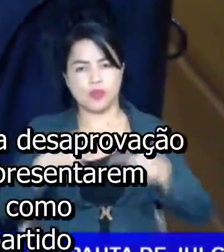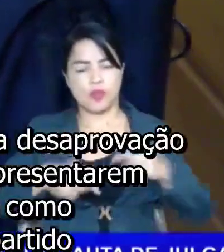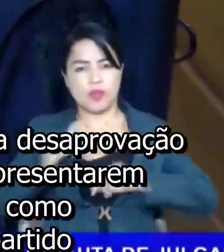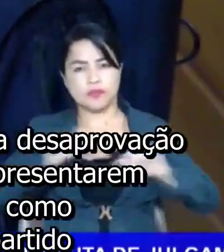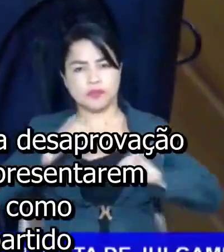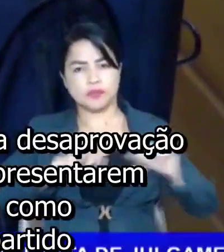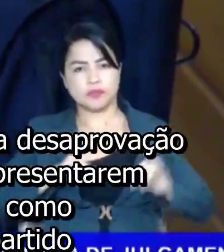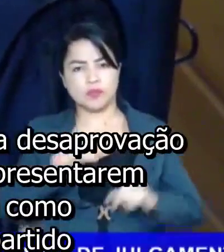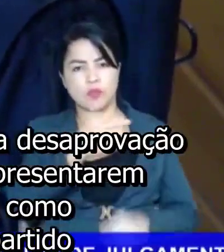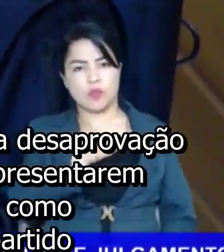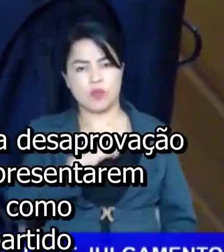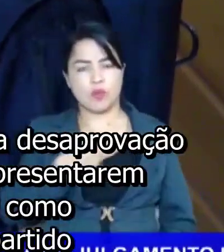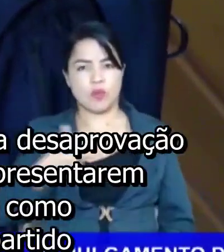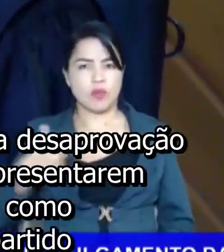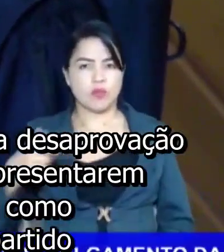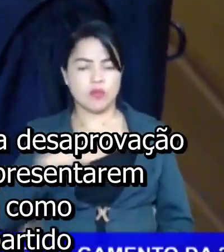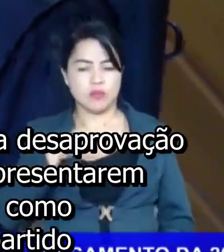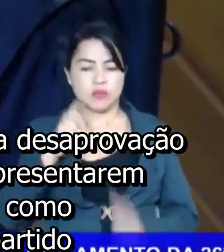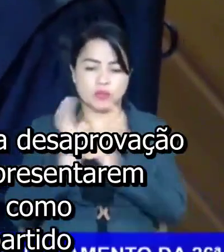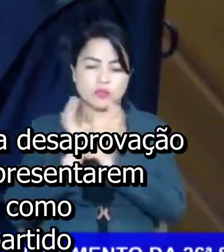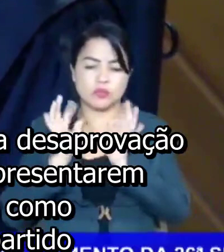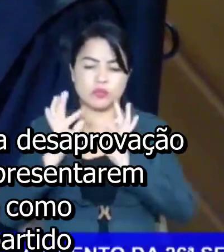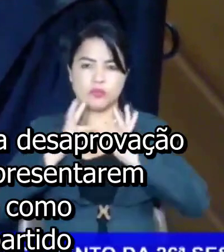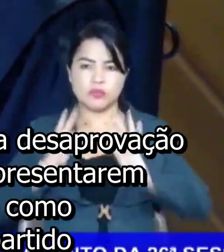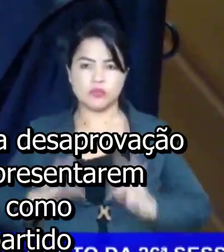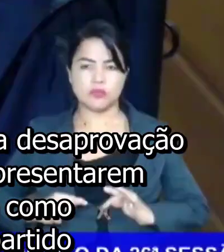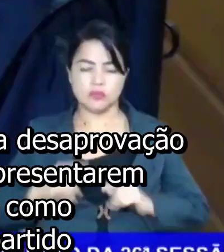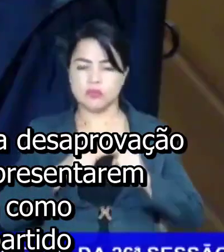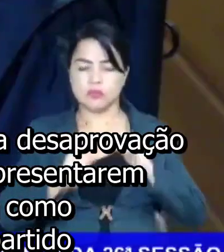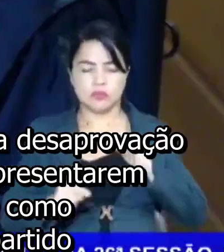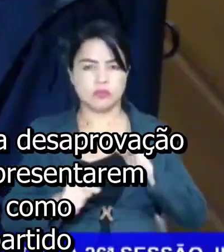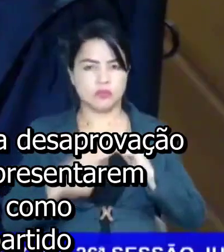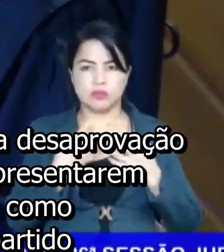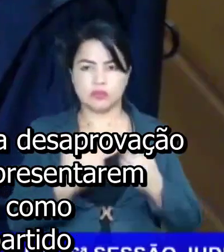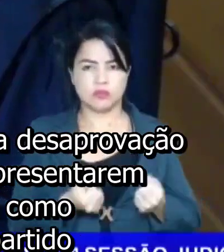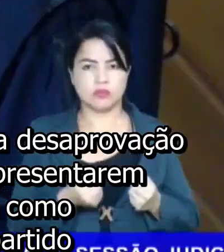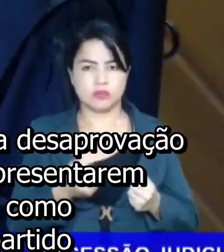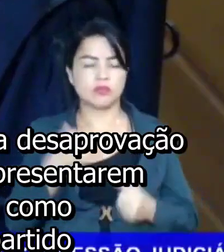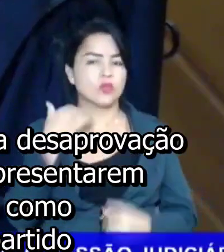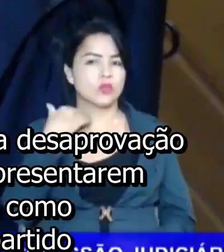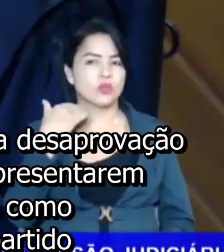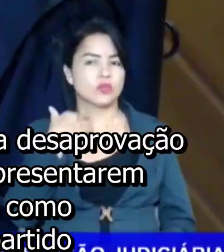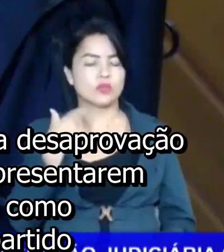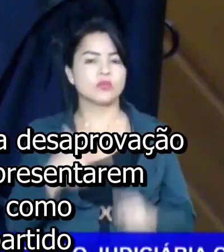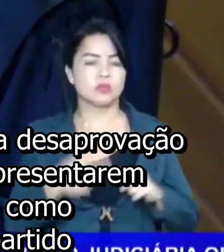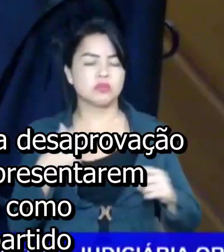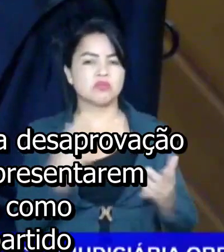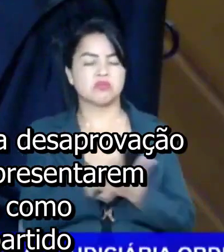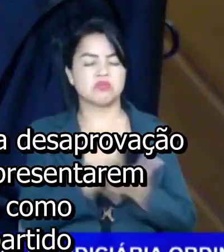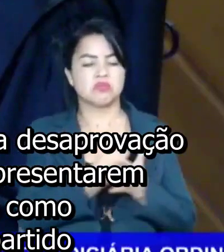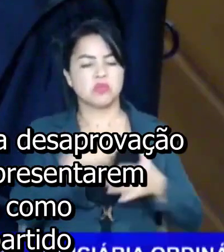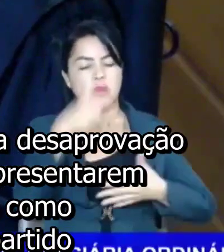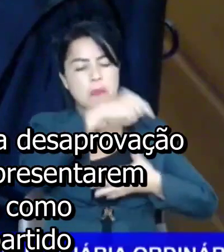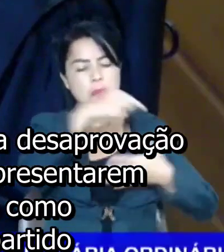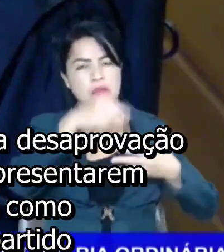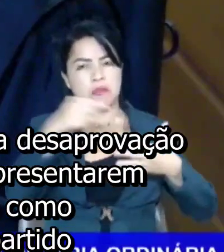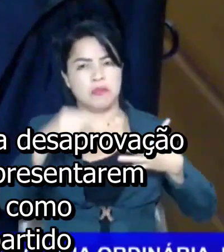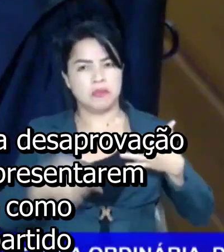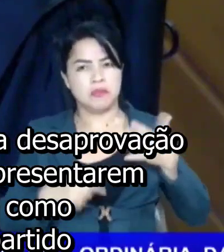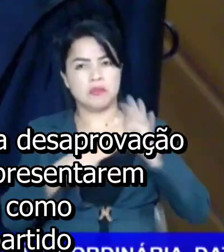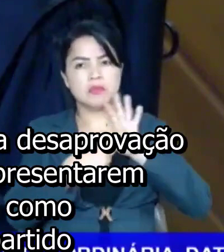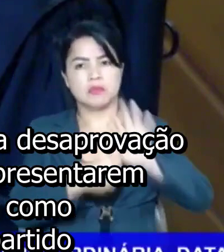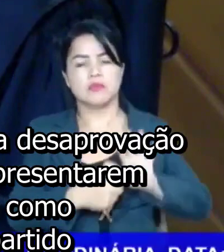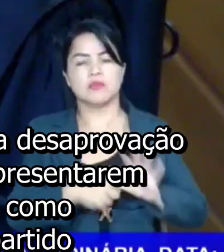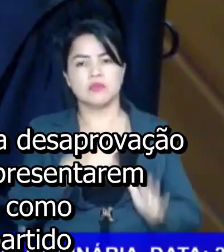Após é um regulatório homem de processual, a pele unidade clara, cabelo técnica escuro sugeriu a curto e desaprovação barba das escura contas curta. em razão das irregularidades apontadas